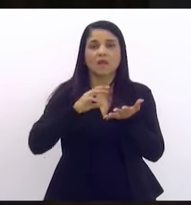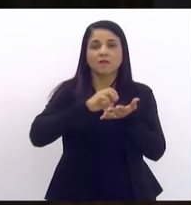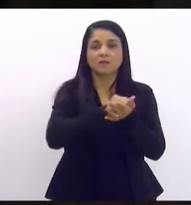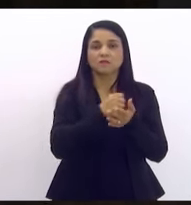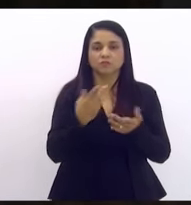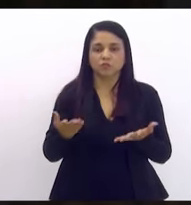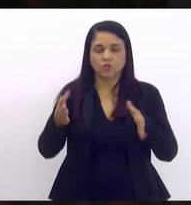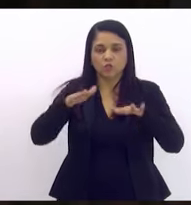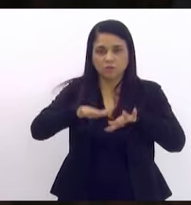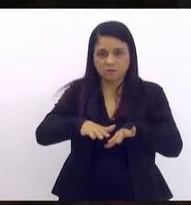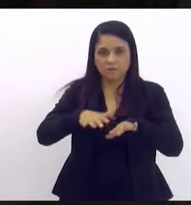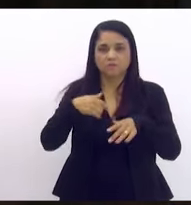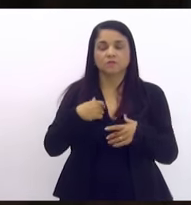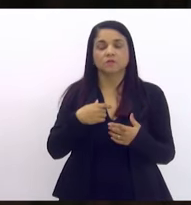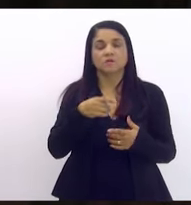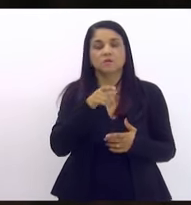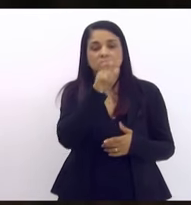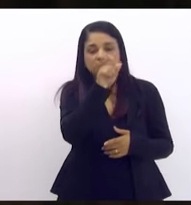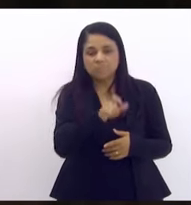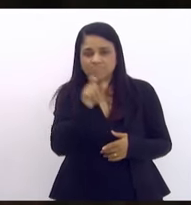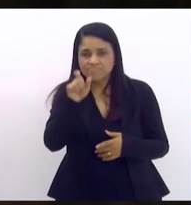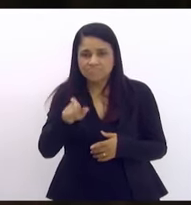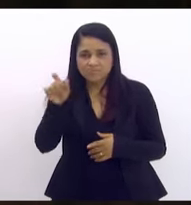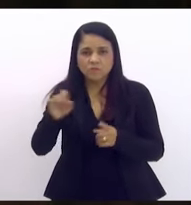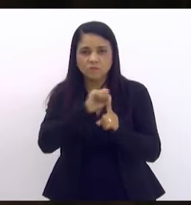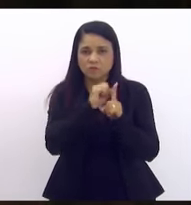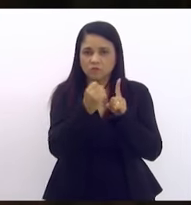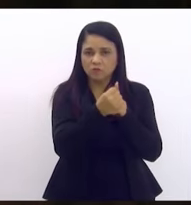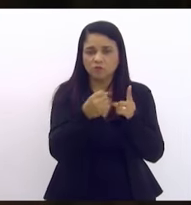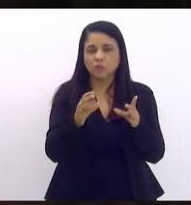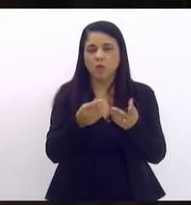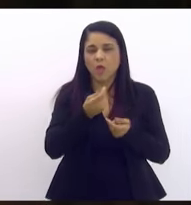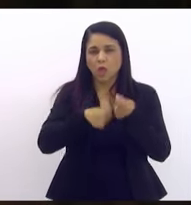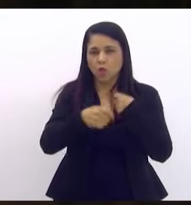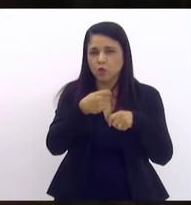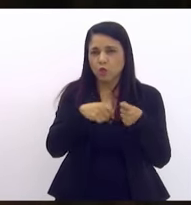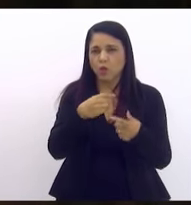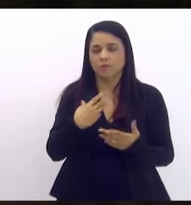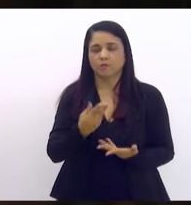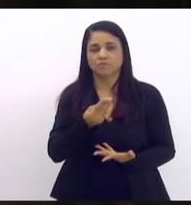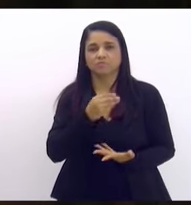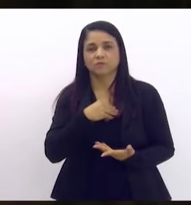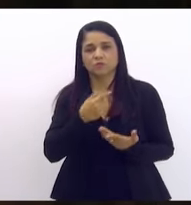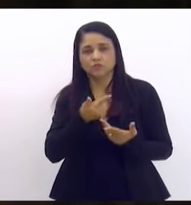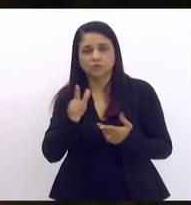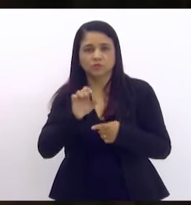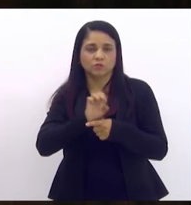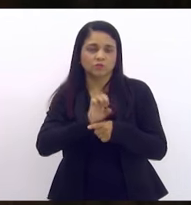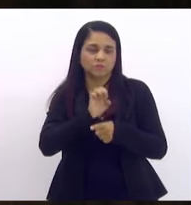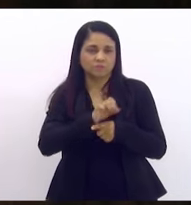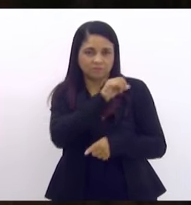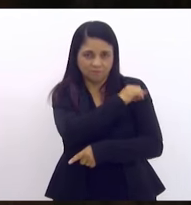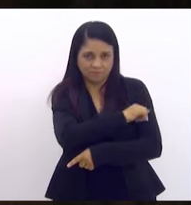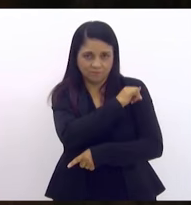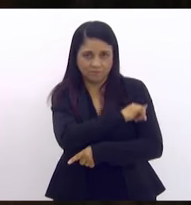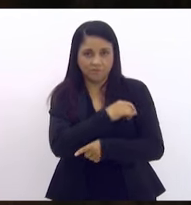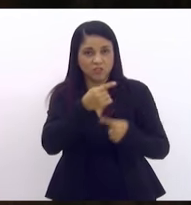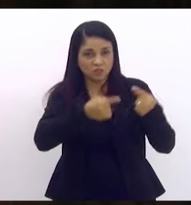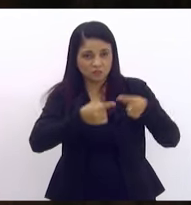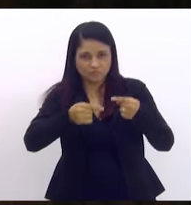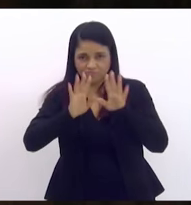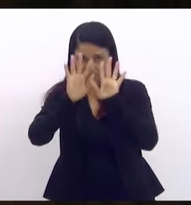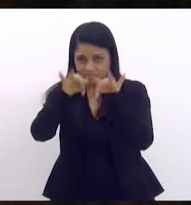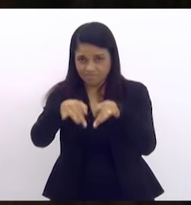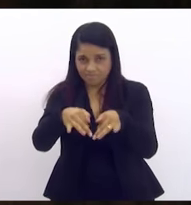perfil socio econômico das pessoas com deficiência no âmbito do Estado do Rio de Janeiro e da outras providências em discussão havendo Quem